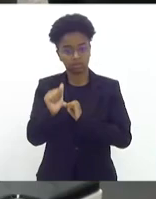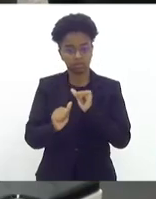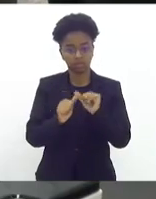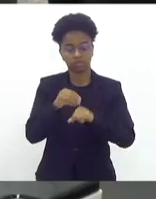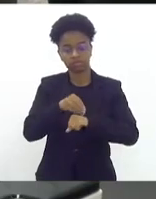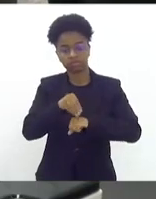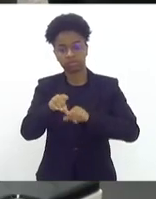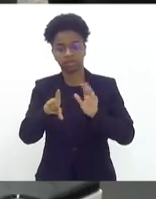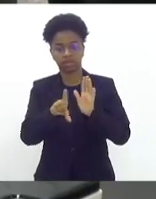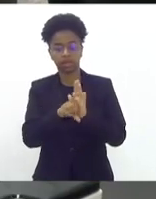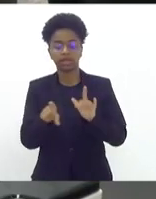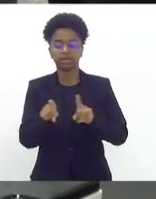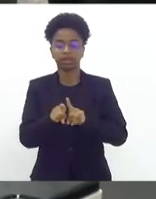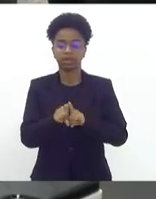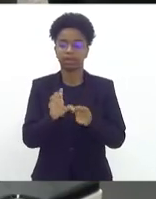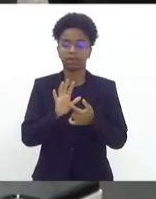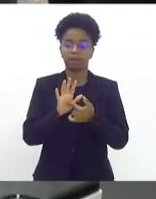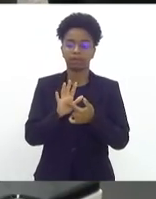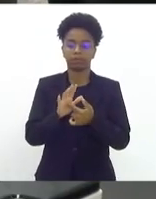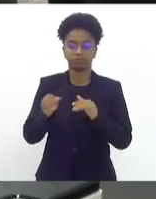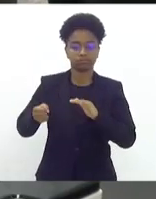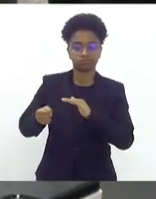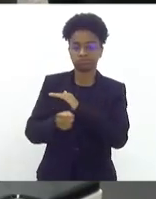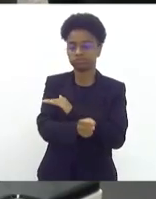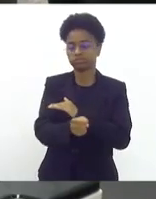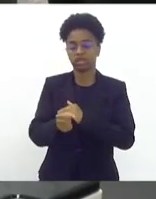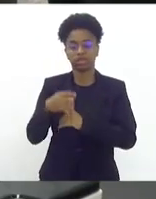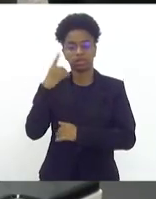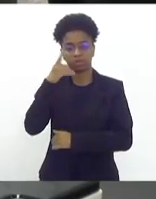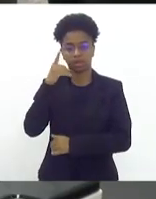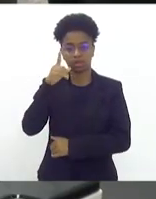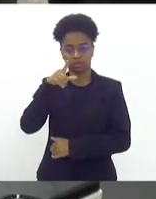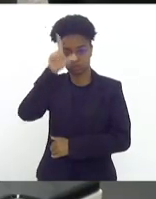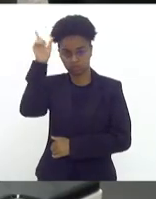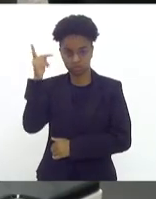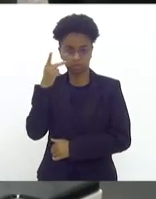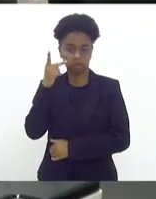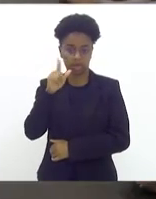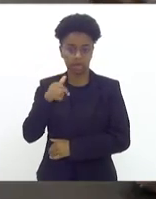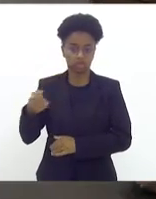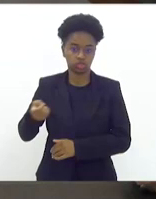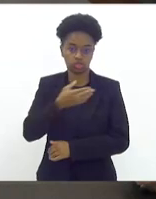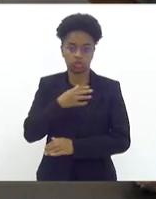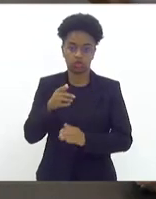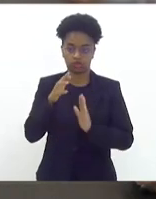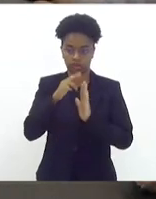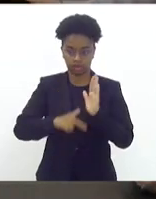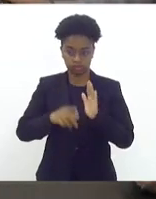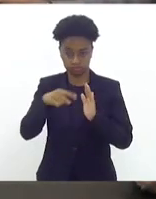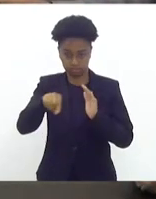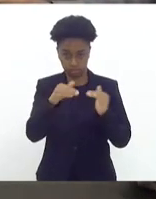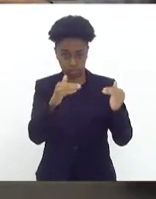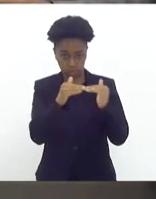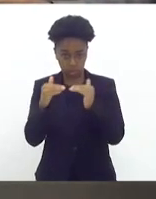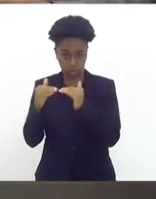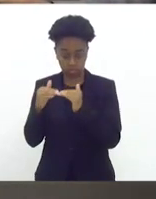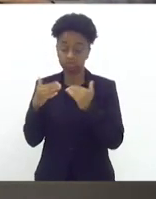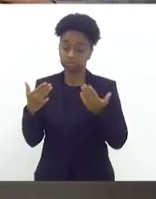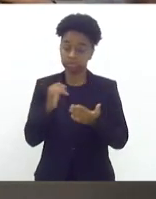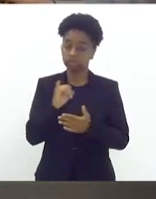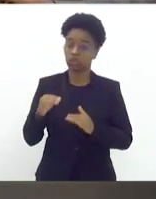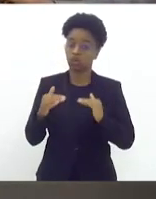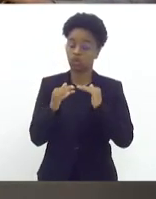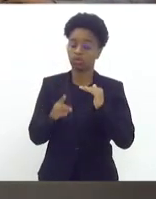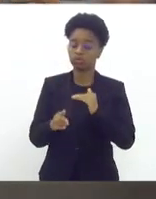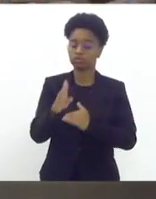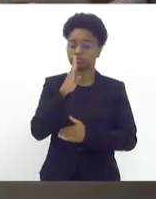indicação legislativa e designando o deputado Luiz Paulo o novo relator. Ok. Todos de acordo, então? Ótimo. Então, senhores que aprovam, permaneçam